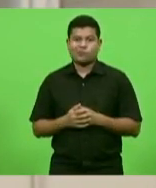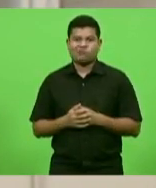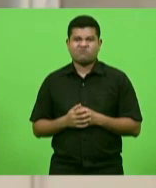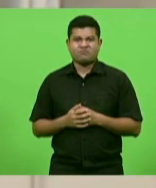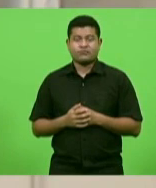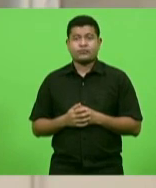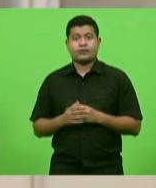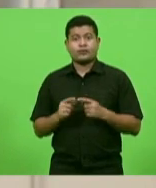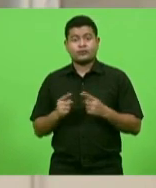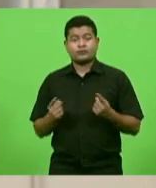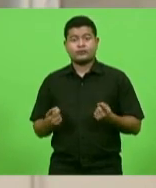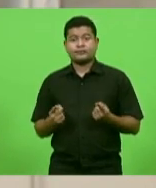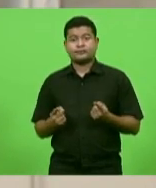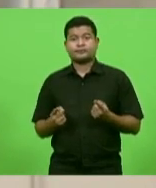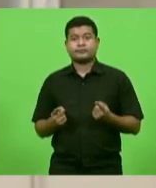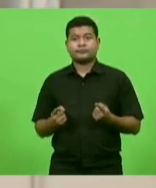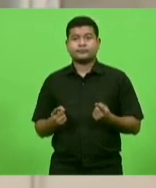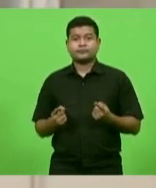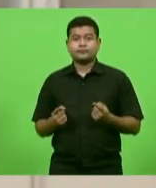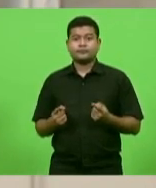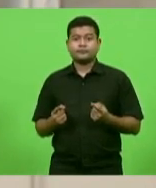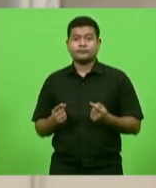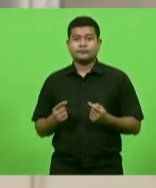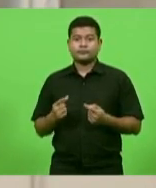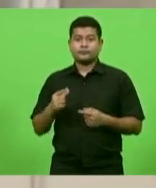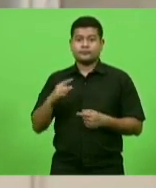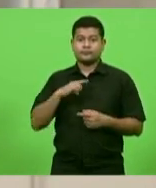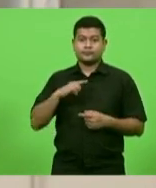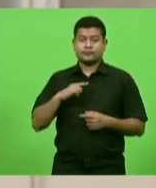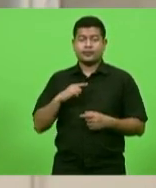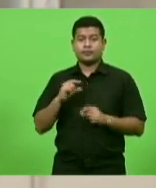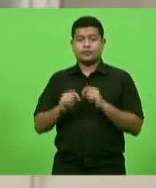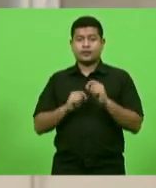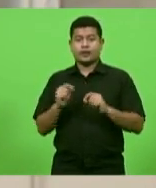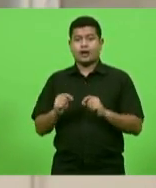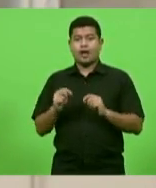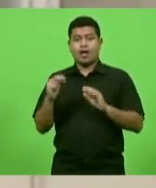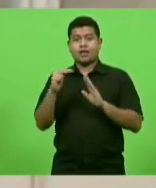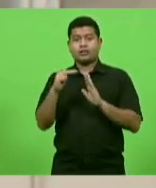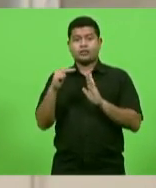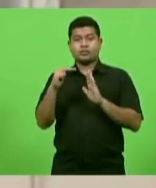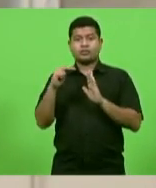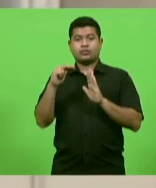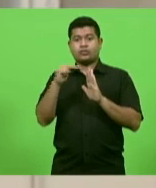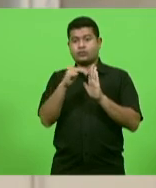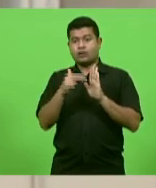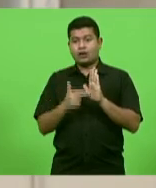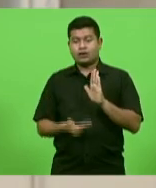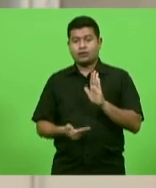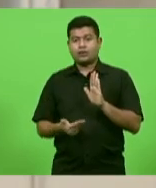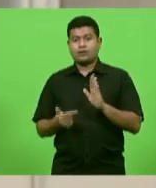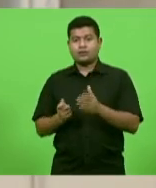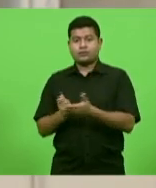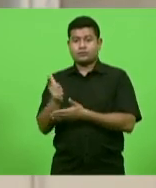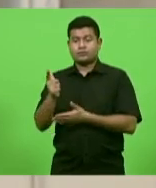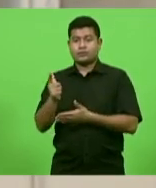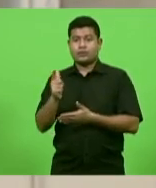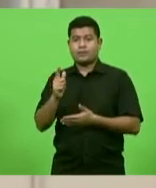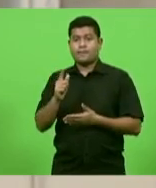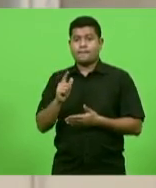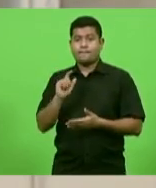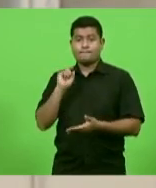então há um tempo pretende agora batizar peças compras mediante